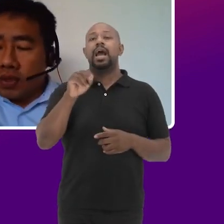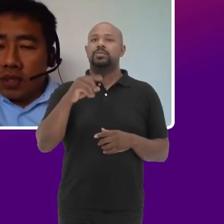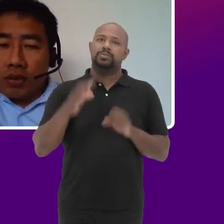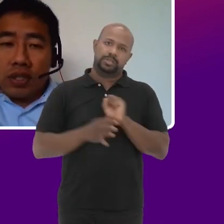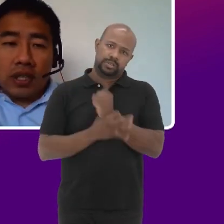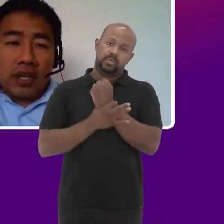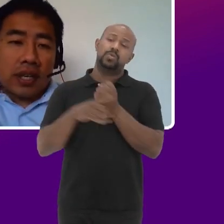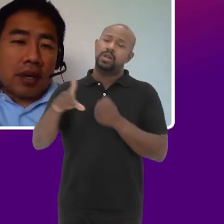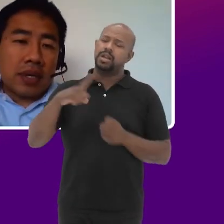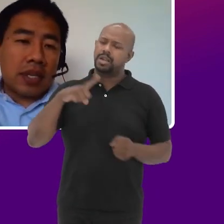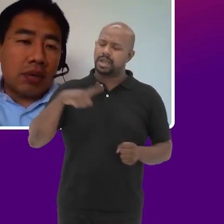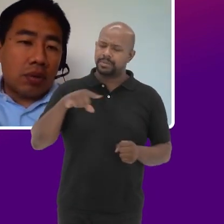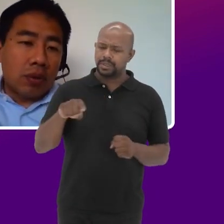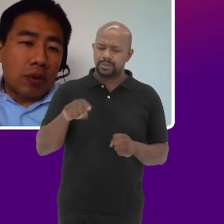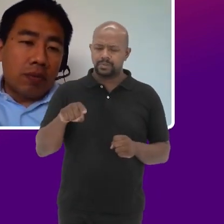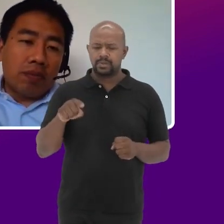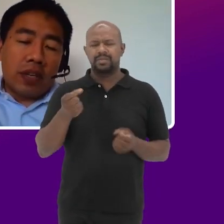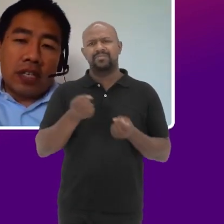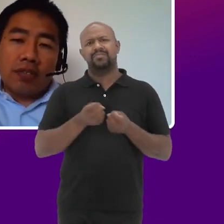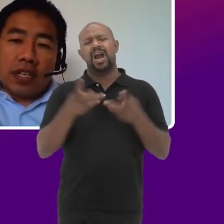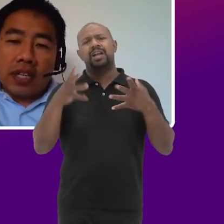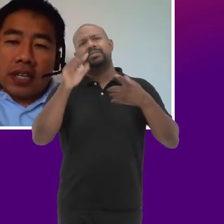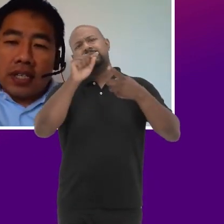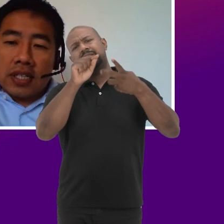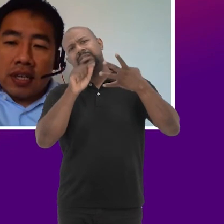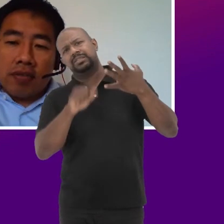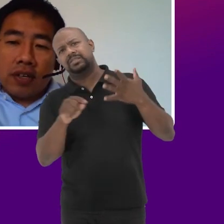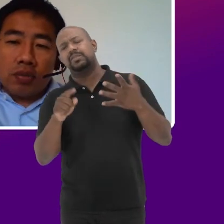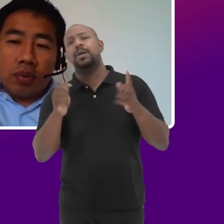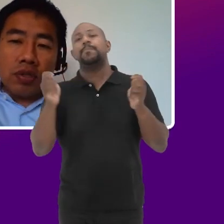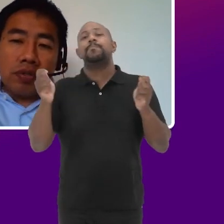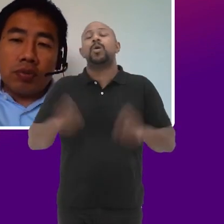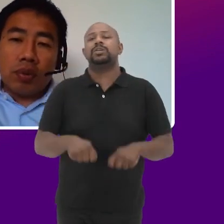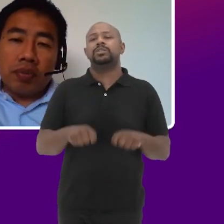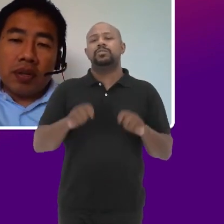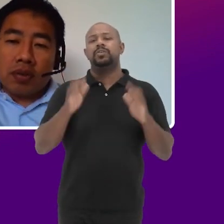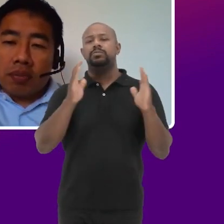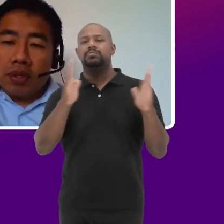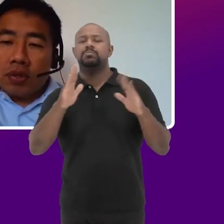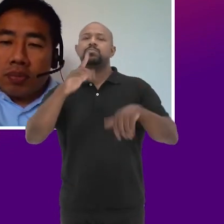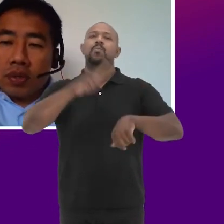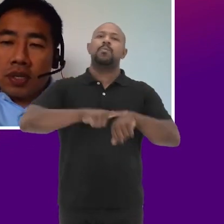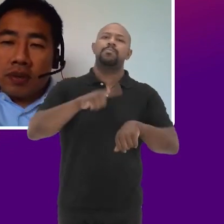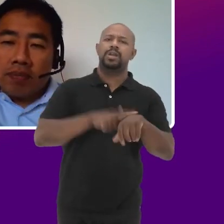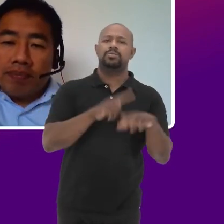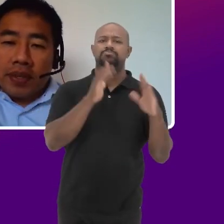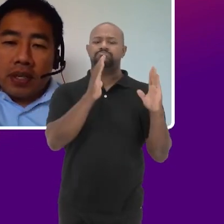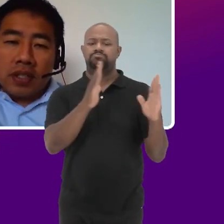mercado de seguros, ele acaba tendo várias finalidades, né, e vários possíveis momentos